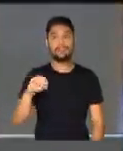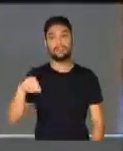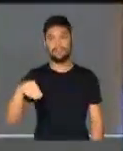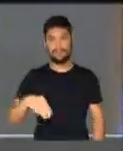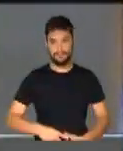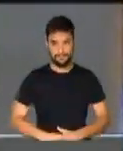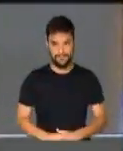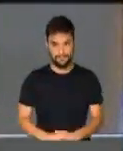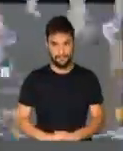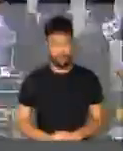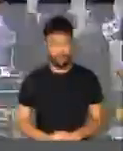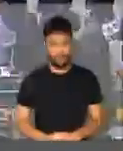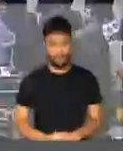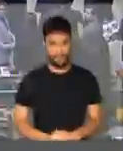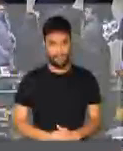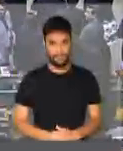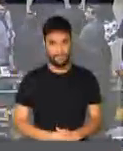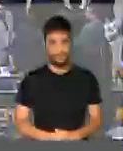minutos.